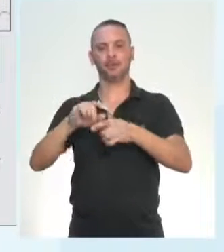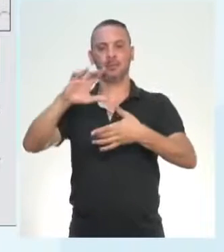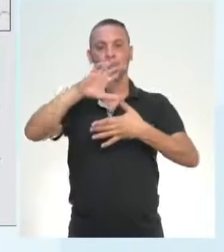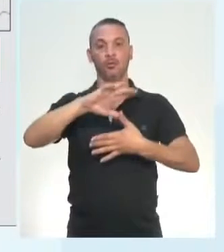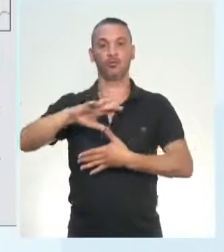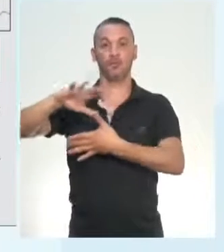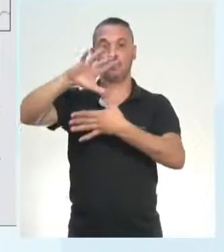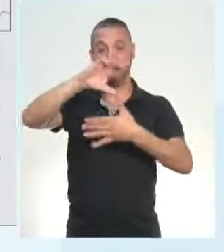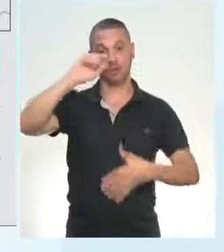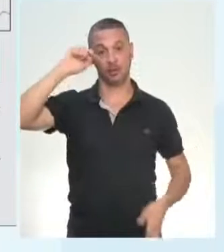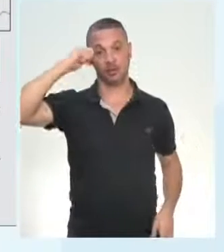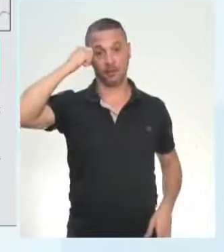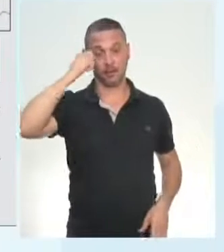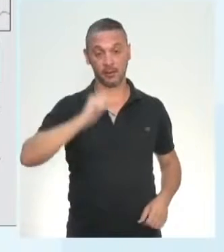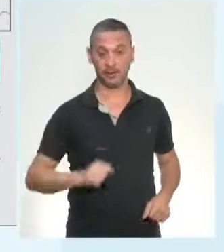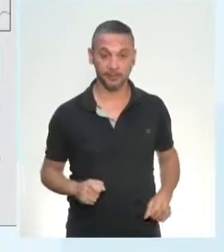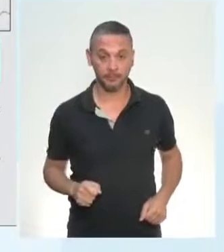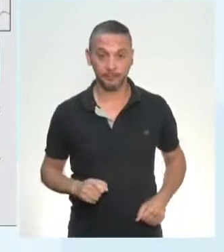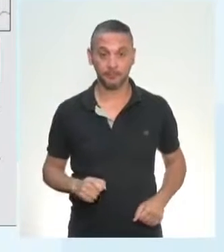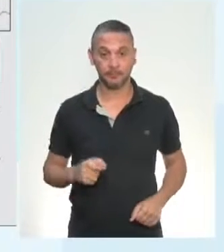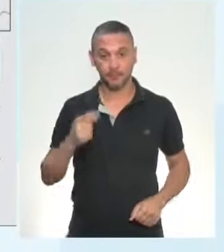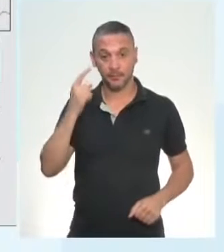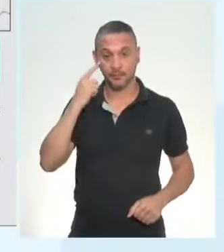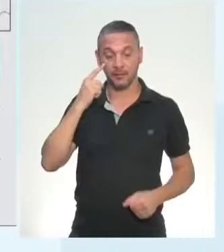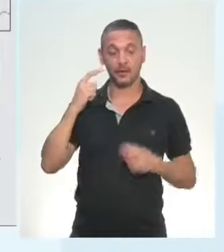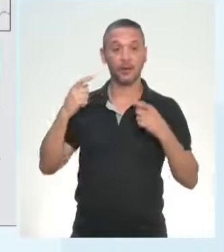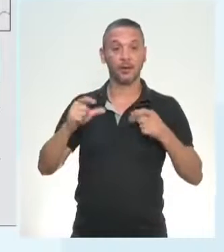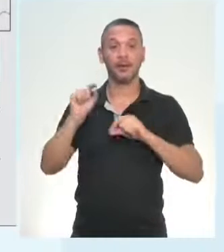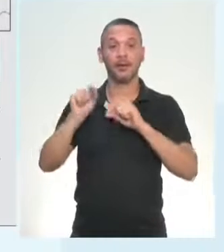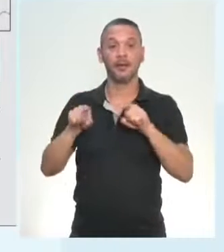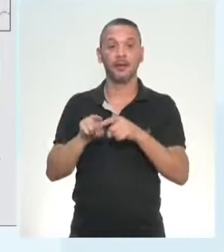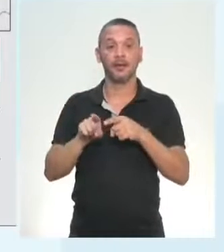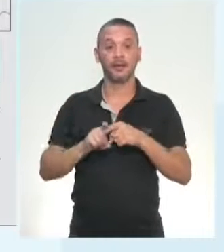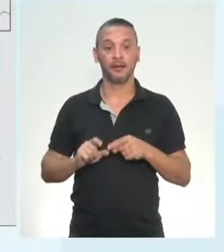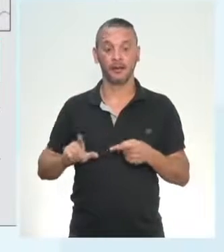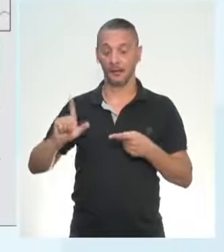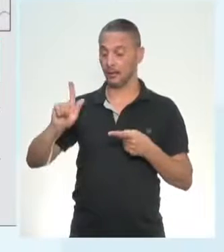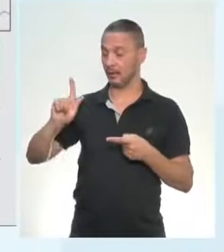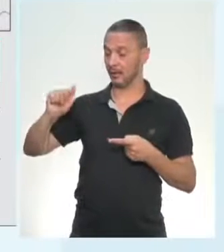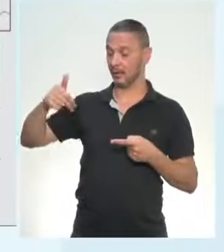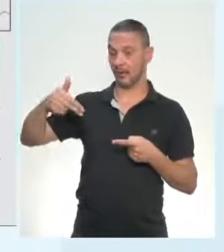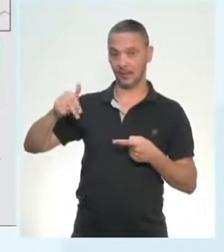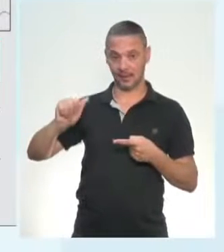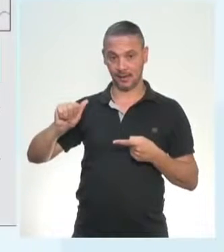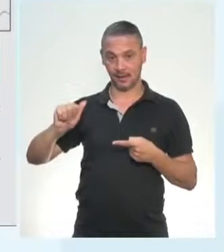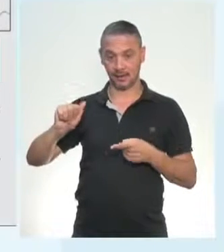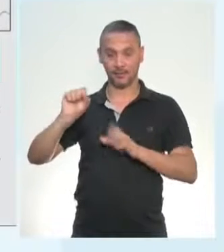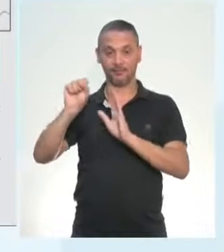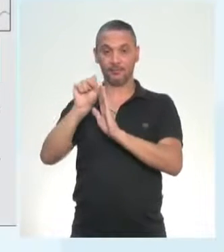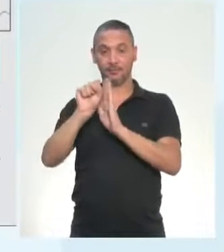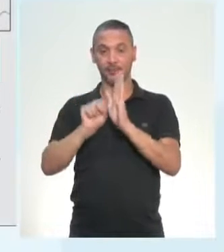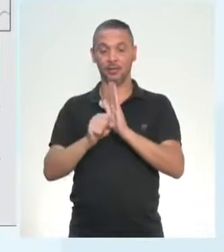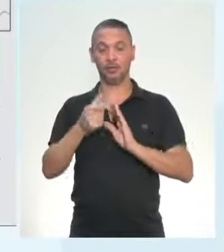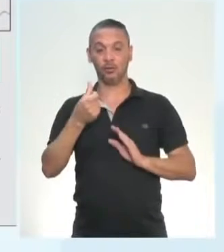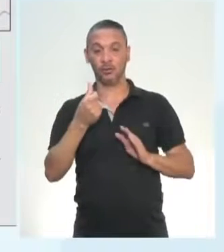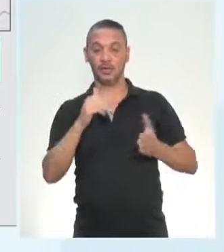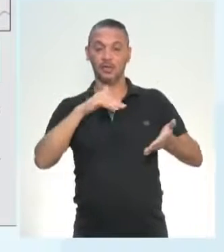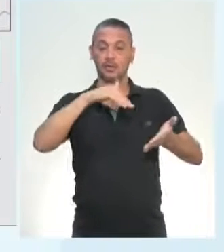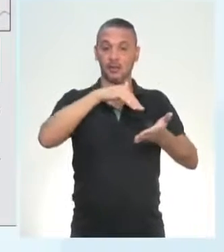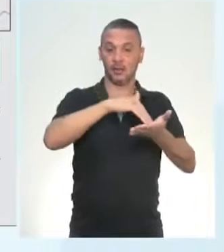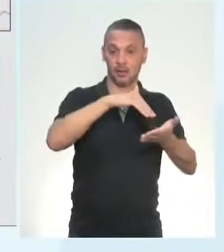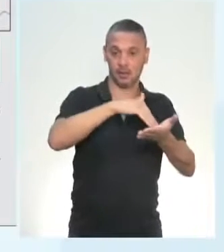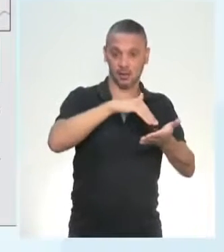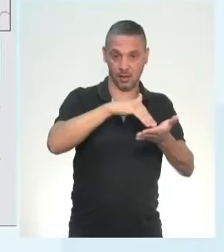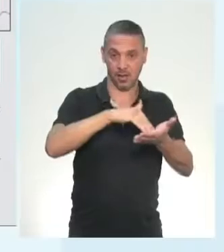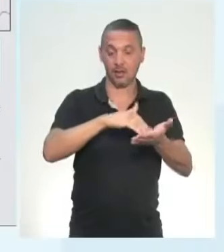no continente africano. Nós vamos ter o Império de Gana, do século VI até